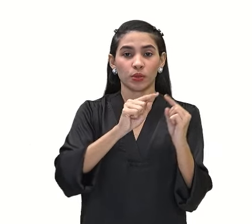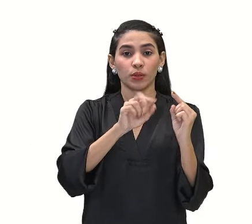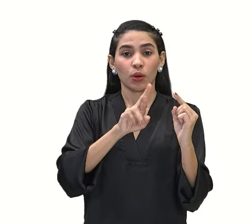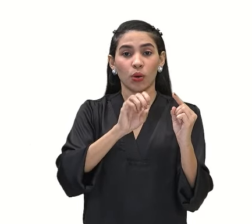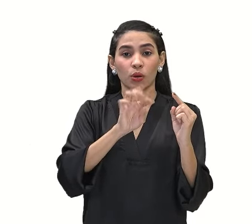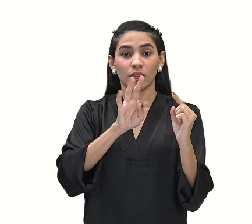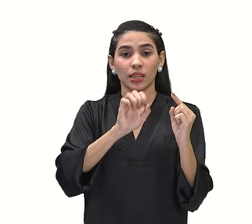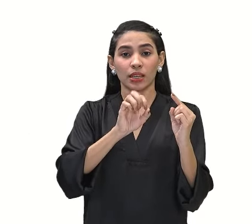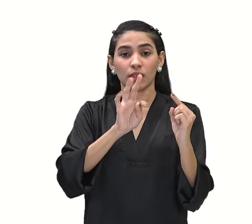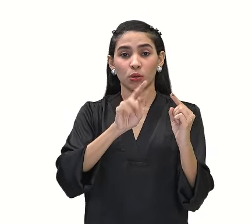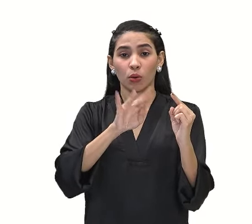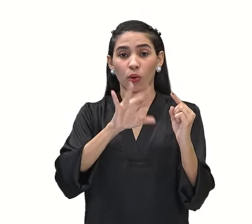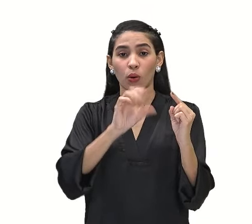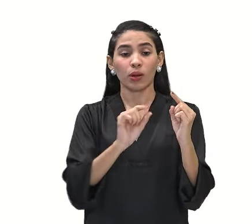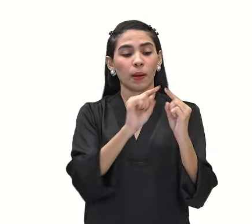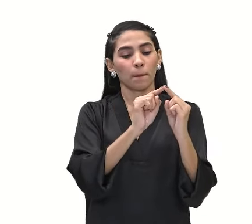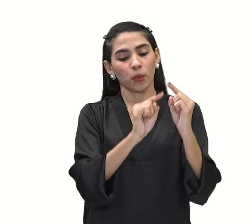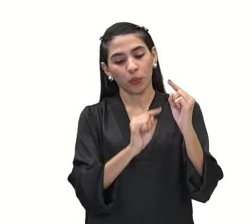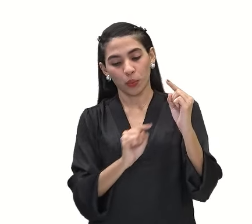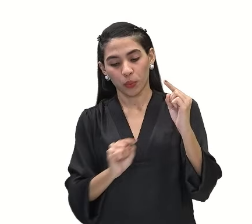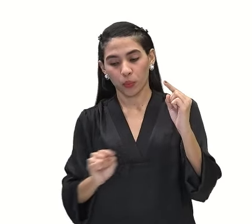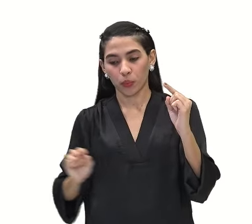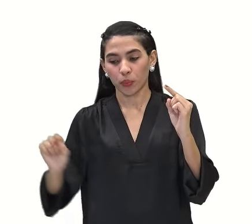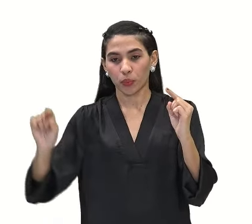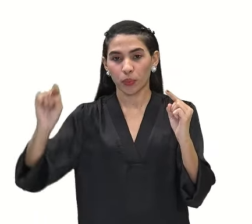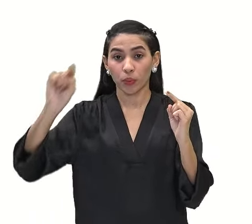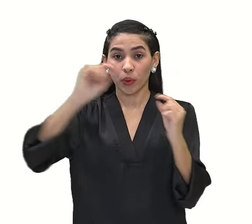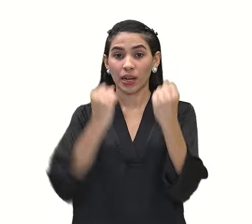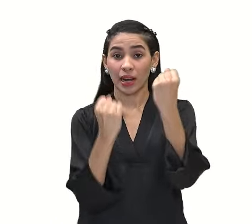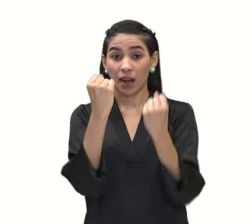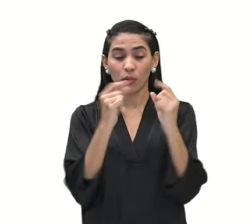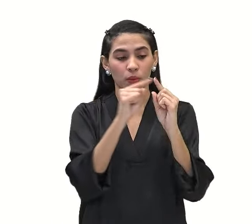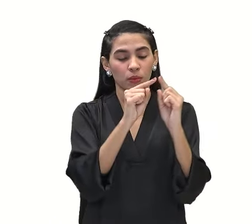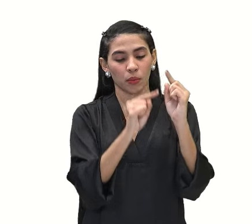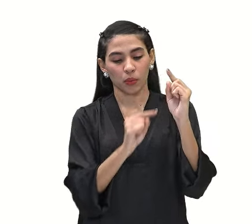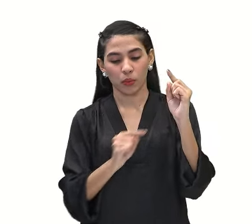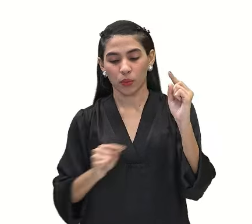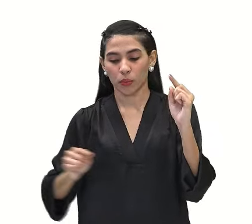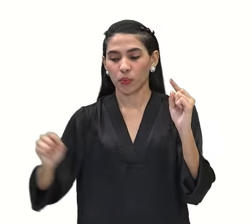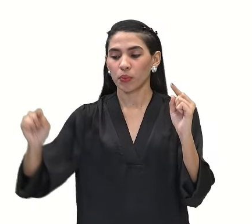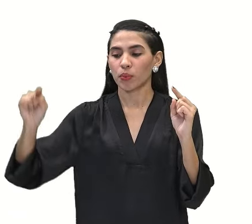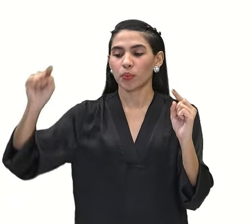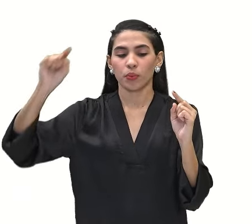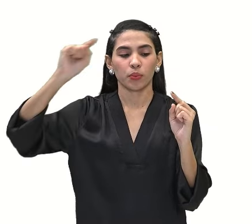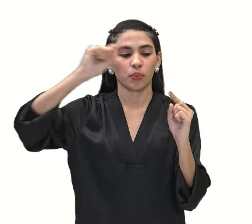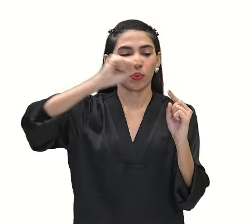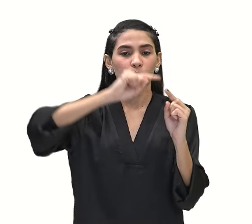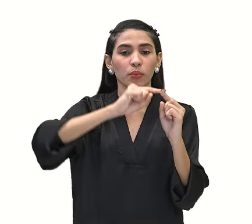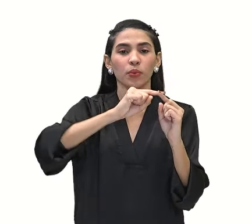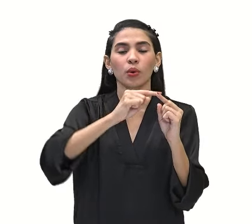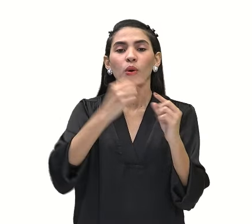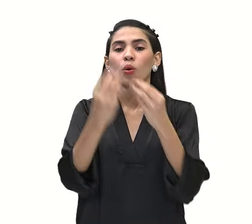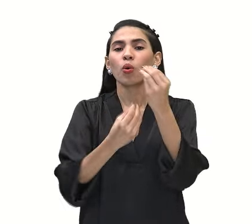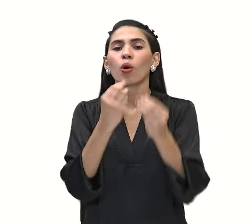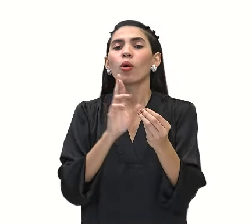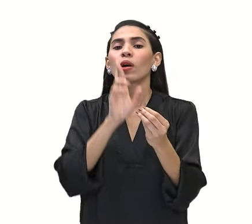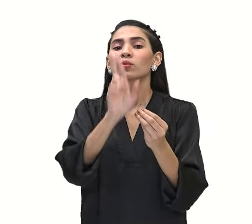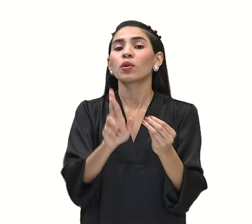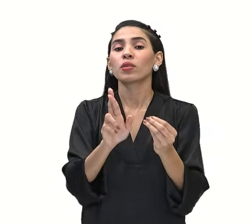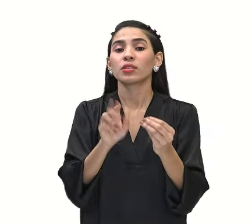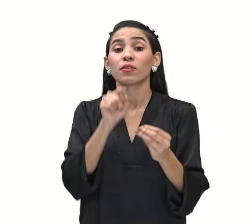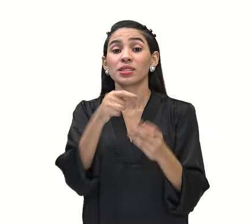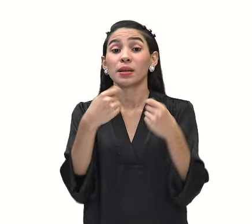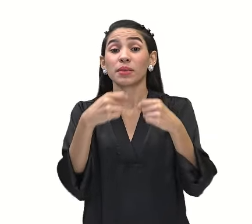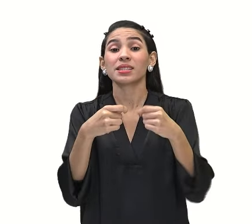rotatória se ele vai dar um giro nessa rotatória então nós temos que calcular o comprimento